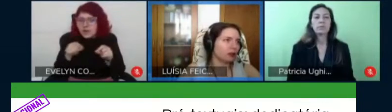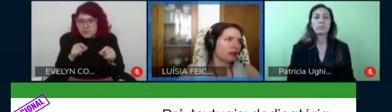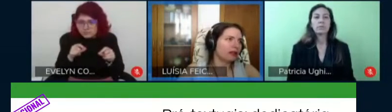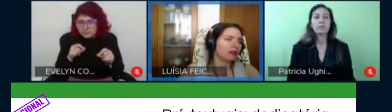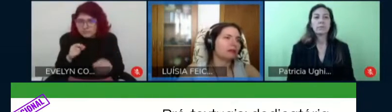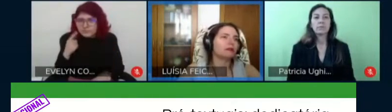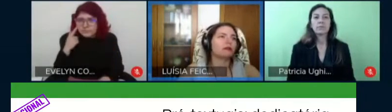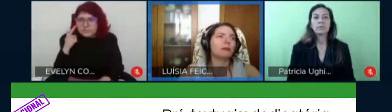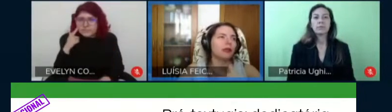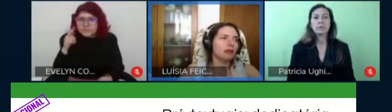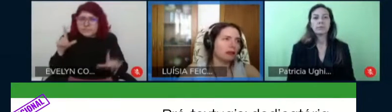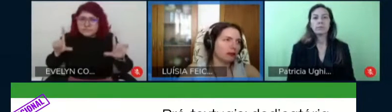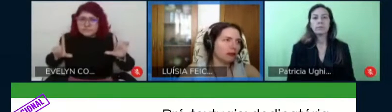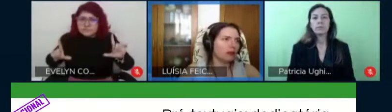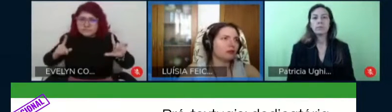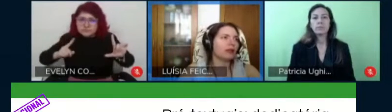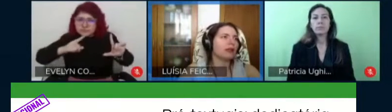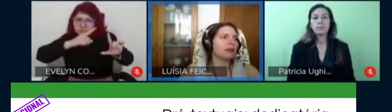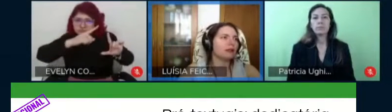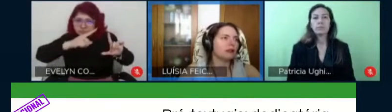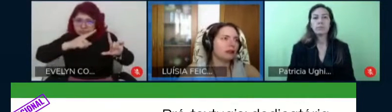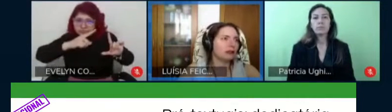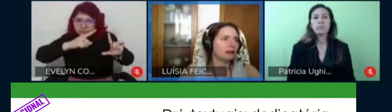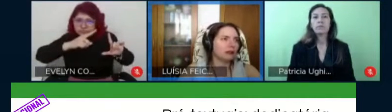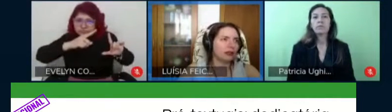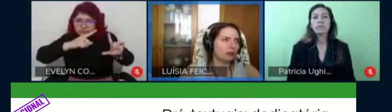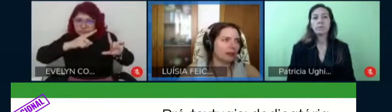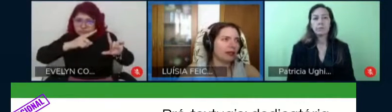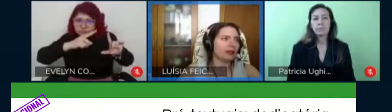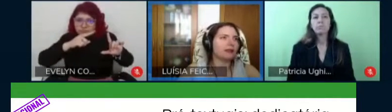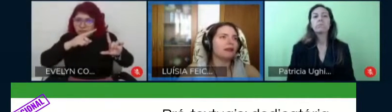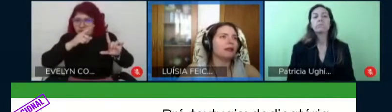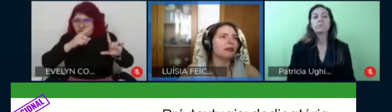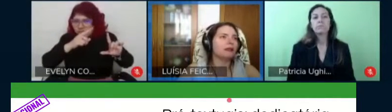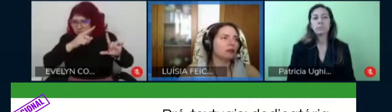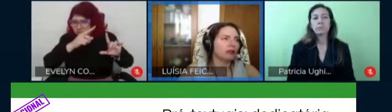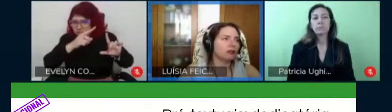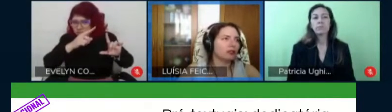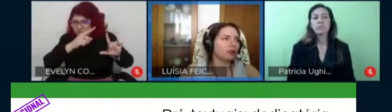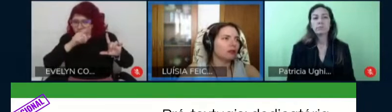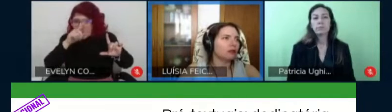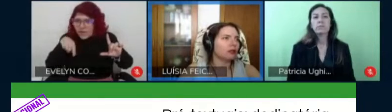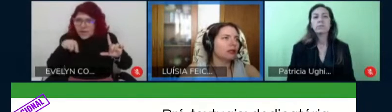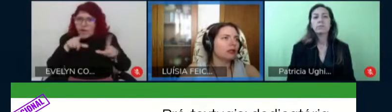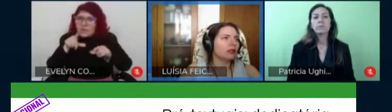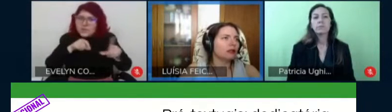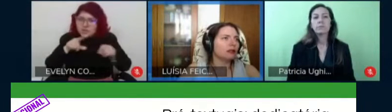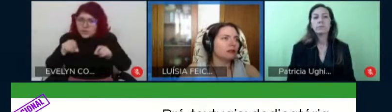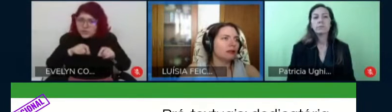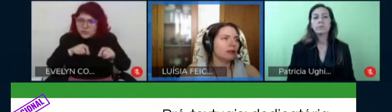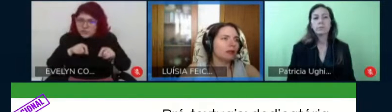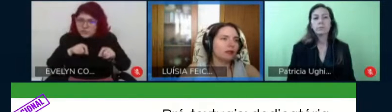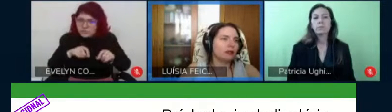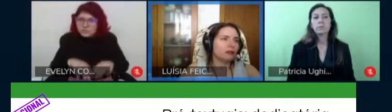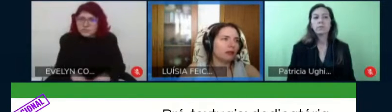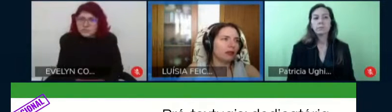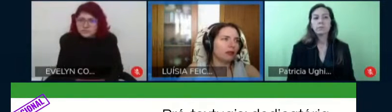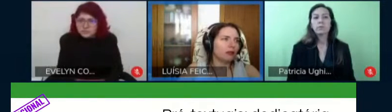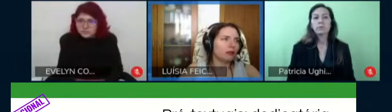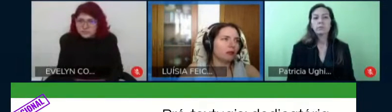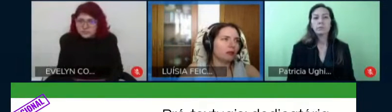a dedicatória, né, também não é contada e não é numerada, não tem título,